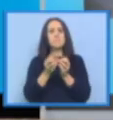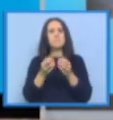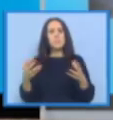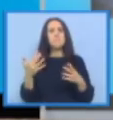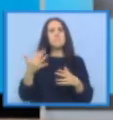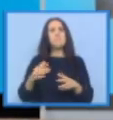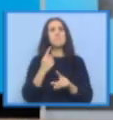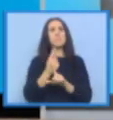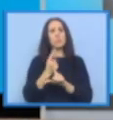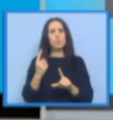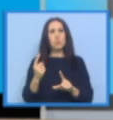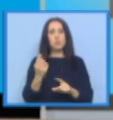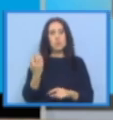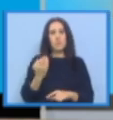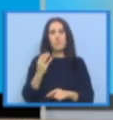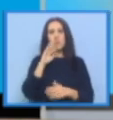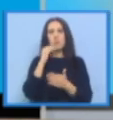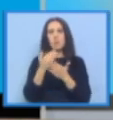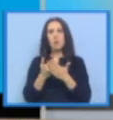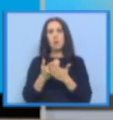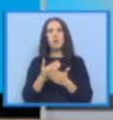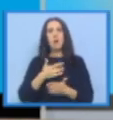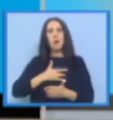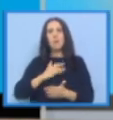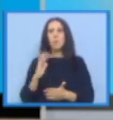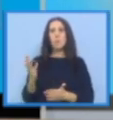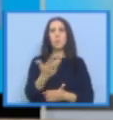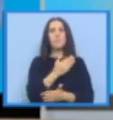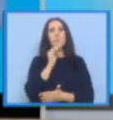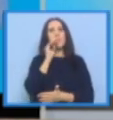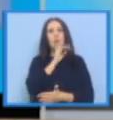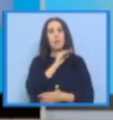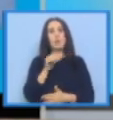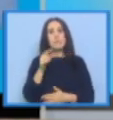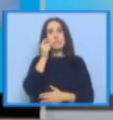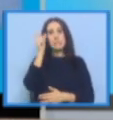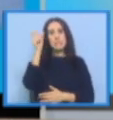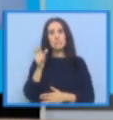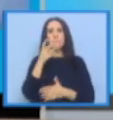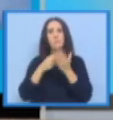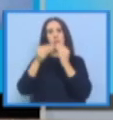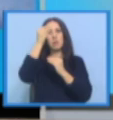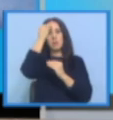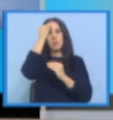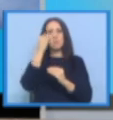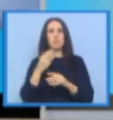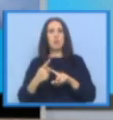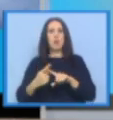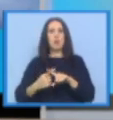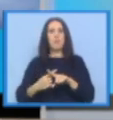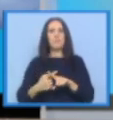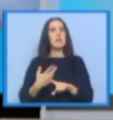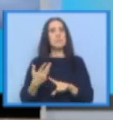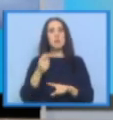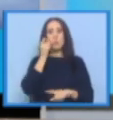iniquidade, vai resfriar o amor de muitos. E ele usa uma metáfora interessantíssima que é,